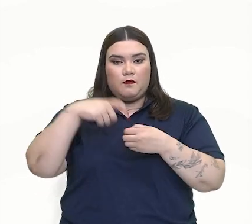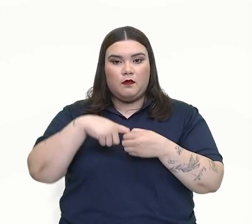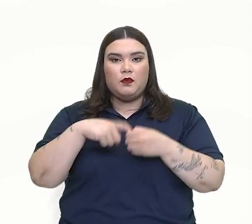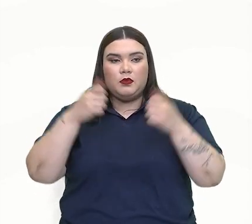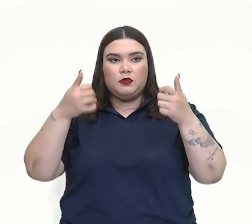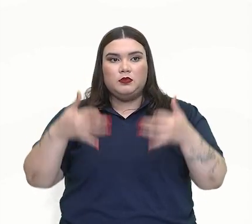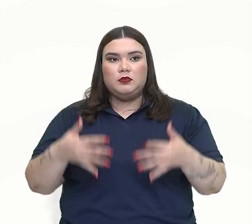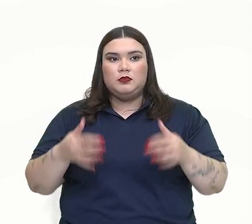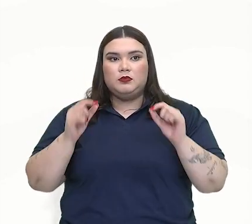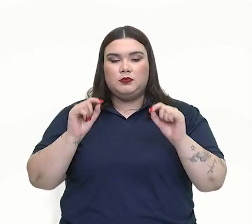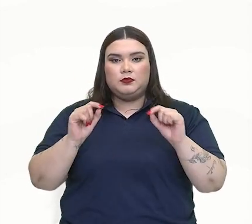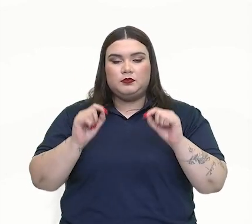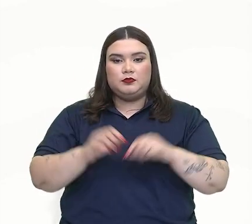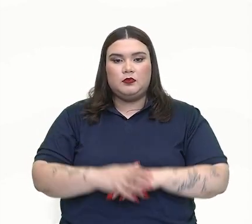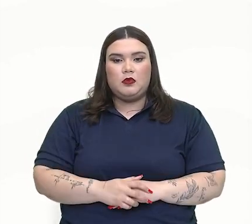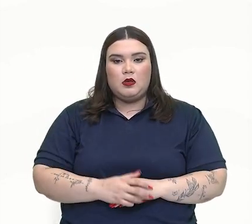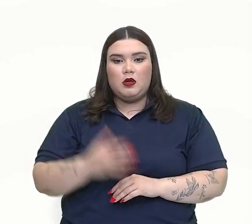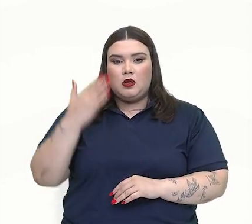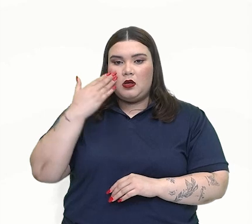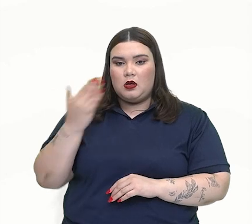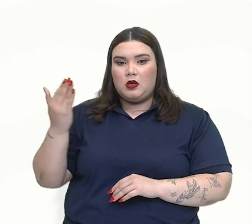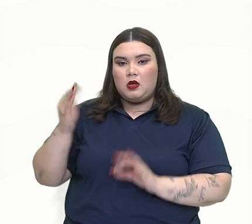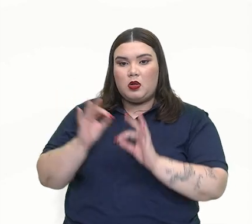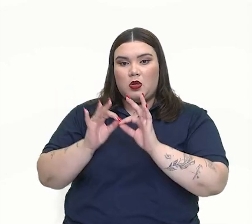eu tenho